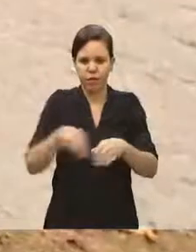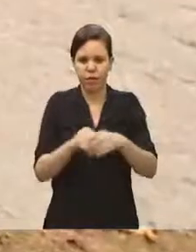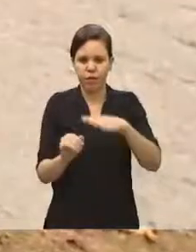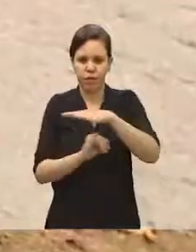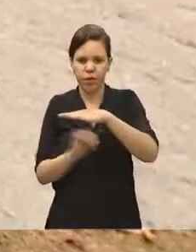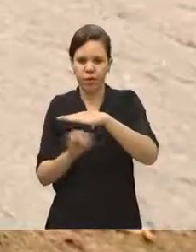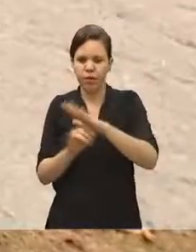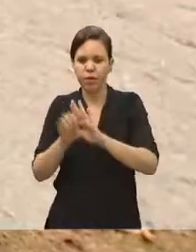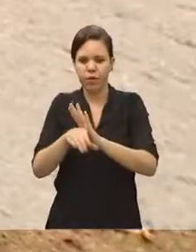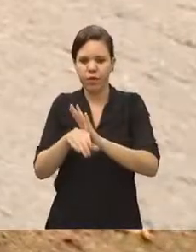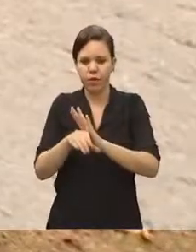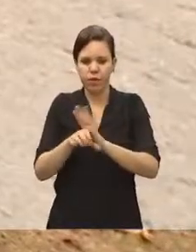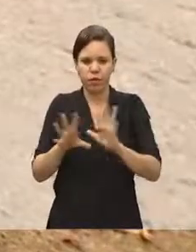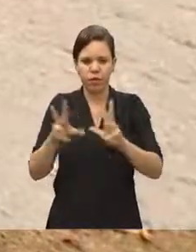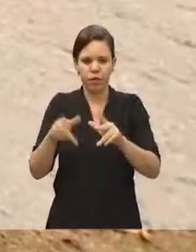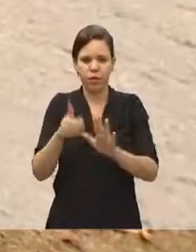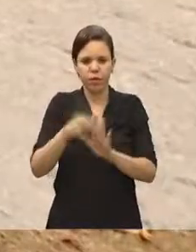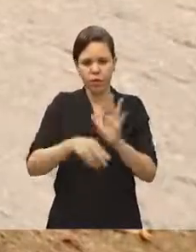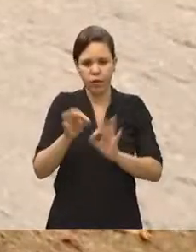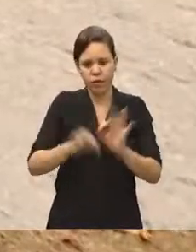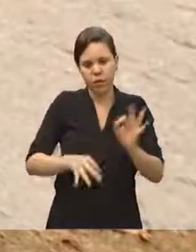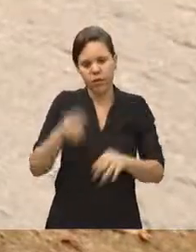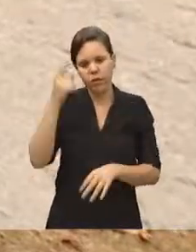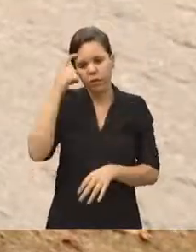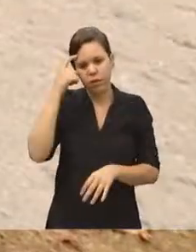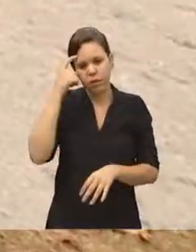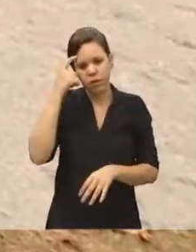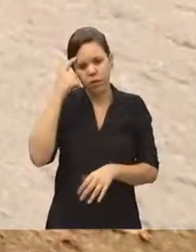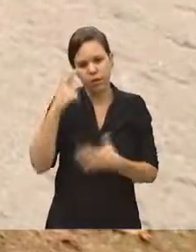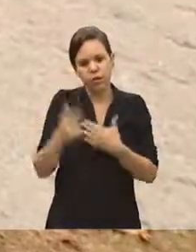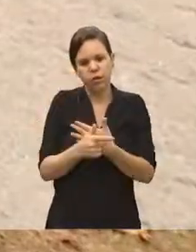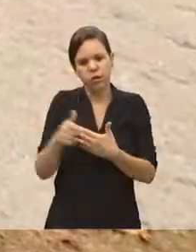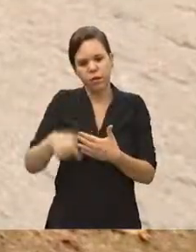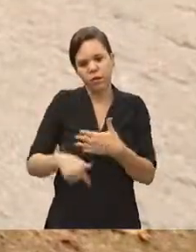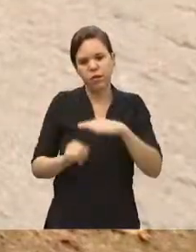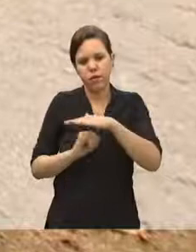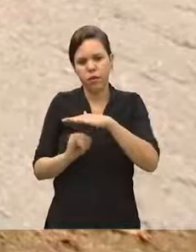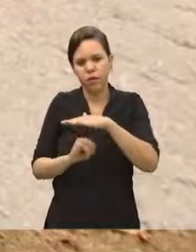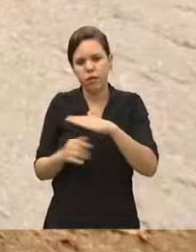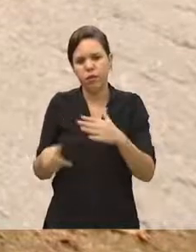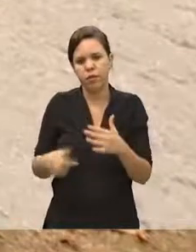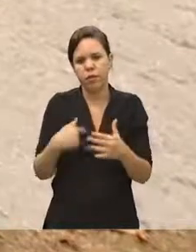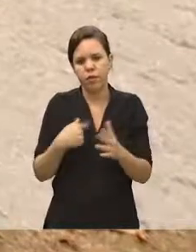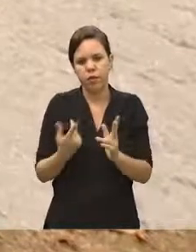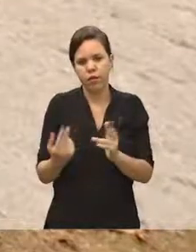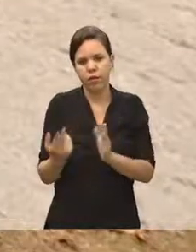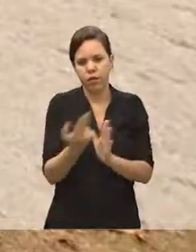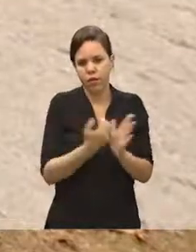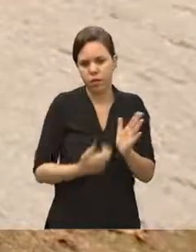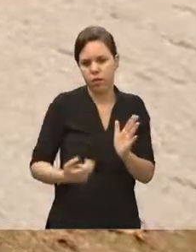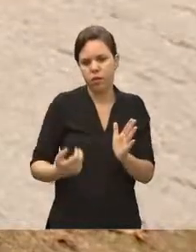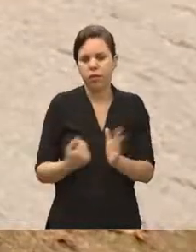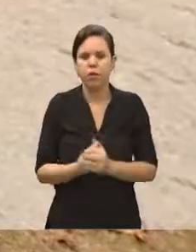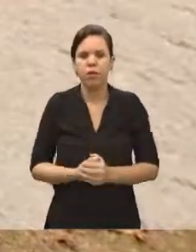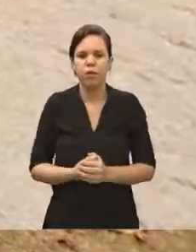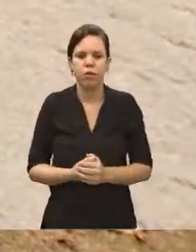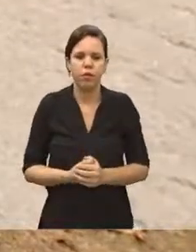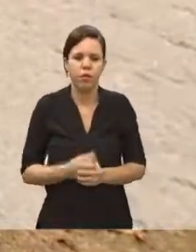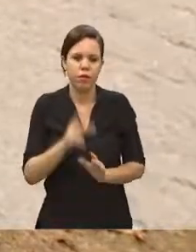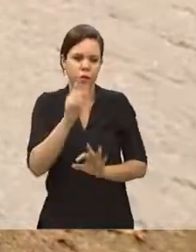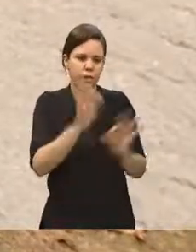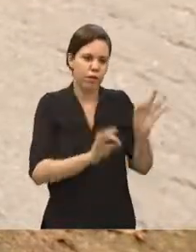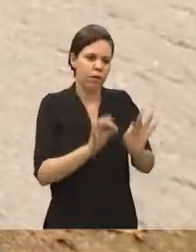todo do projeto foi pensado em função da fundação. Então, o desenho em si do